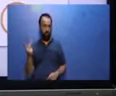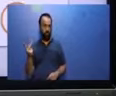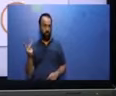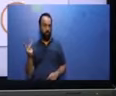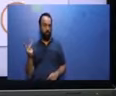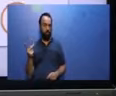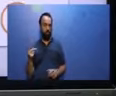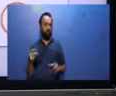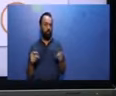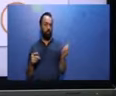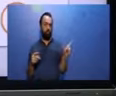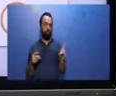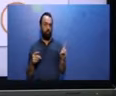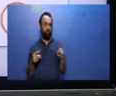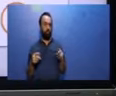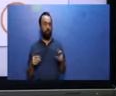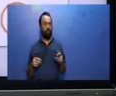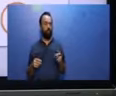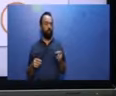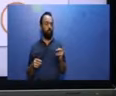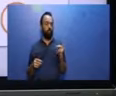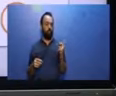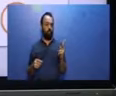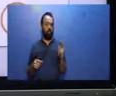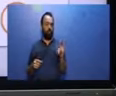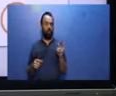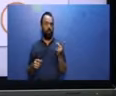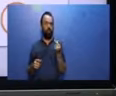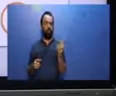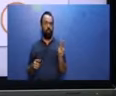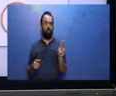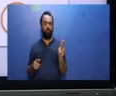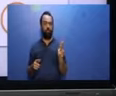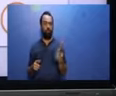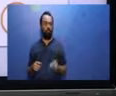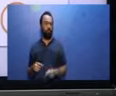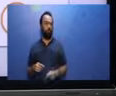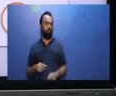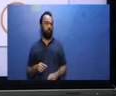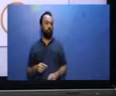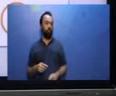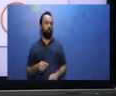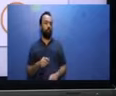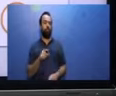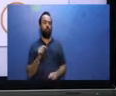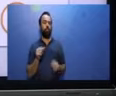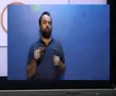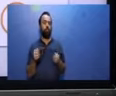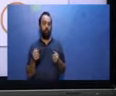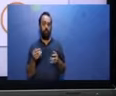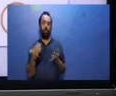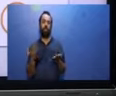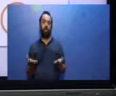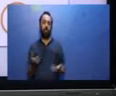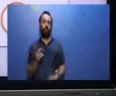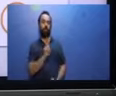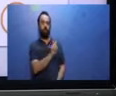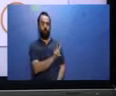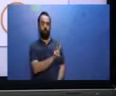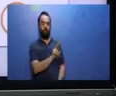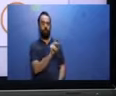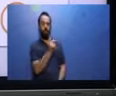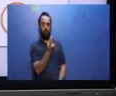nos produtos mas do outro lado do reagente eu só tenho dois por isso eu coloquei esse dois aqui na frente do